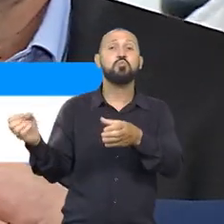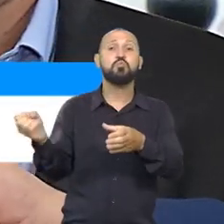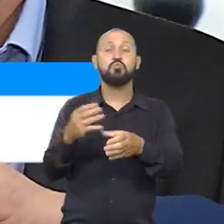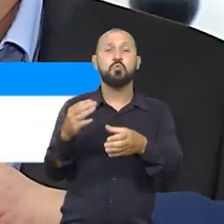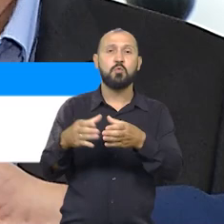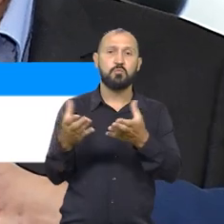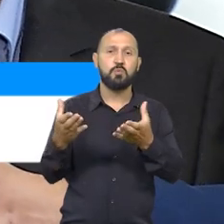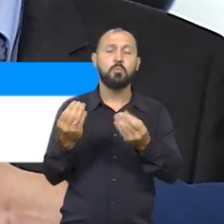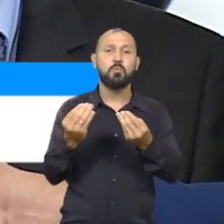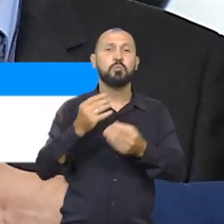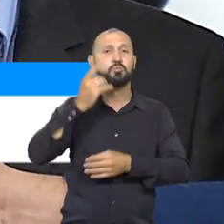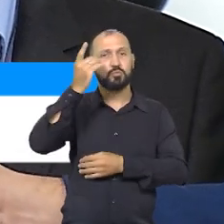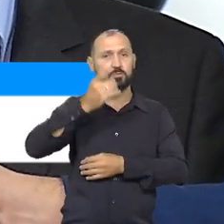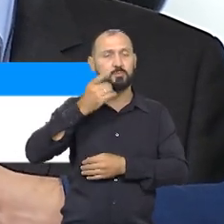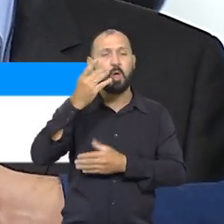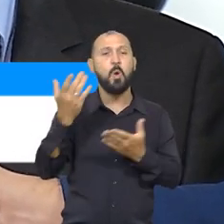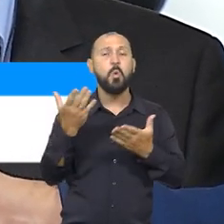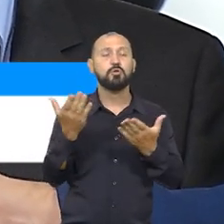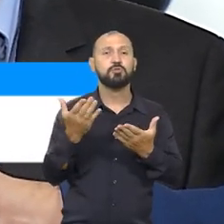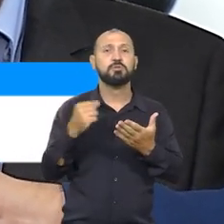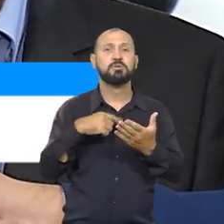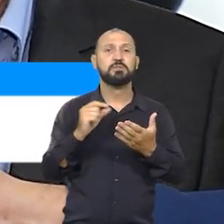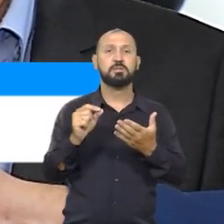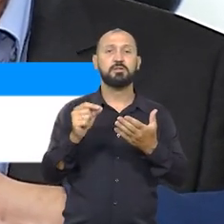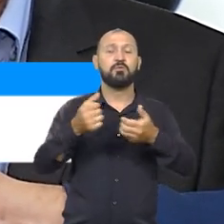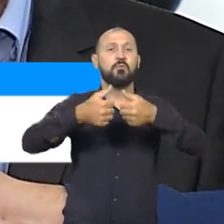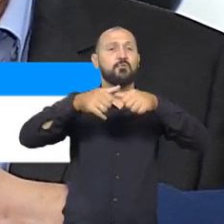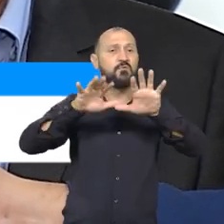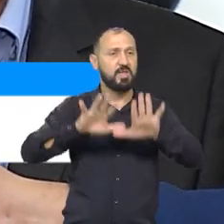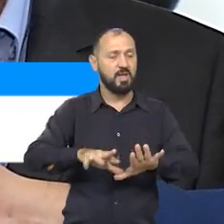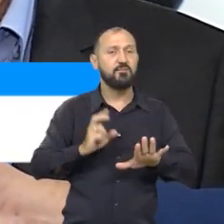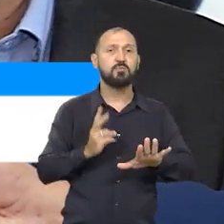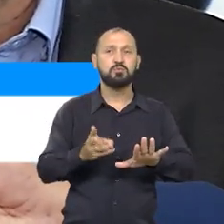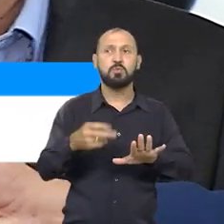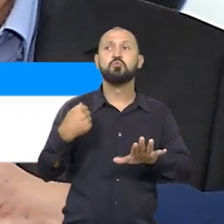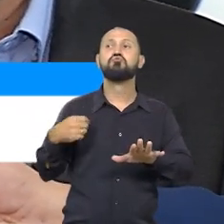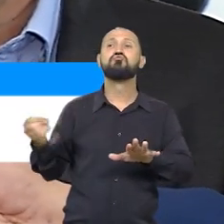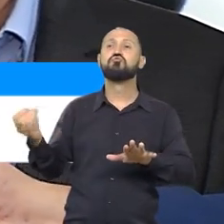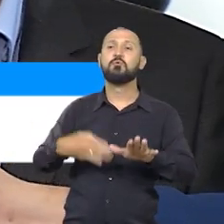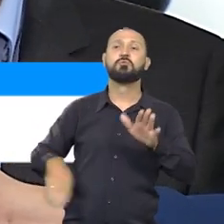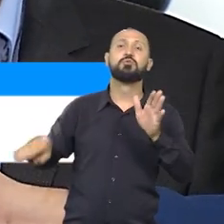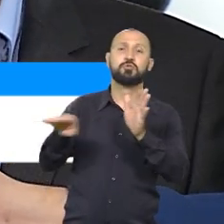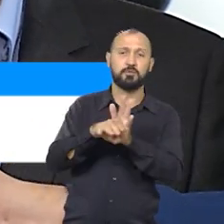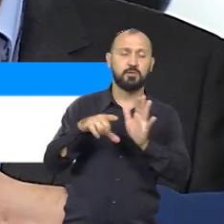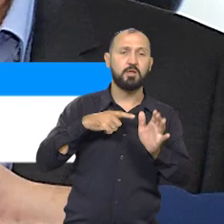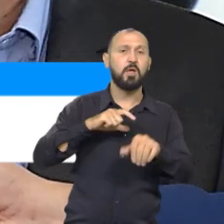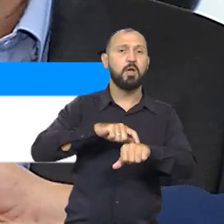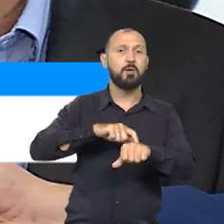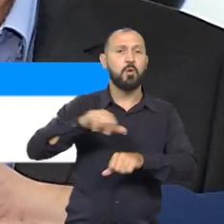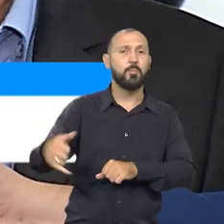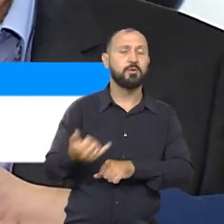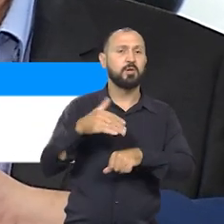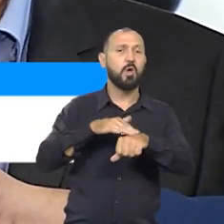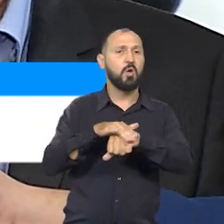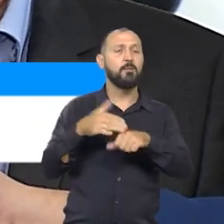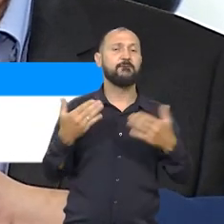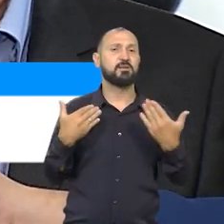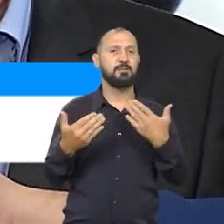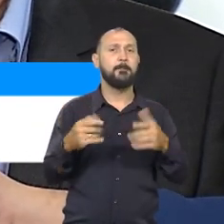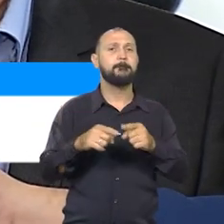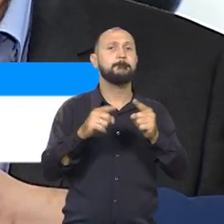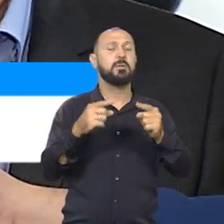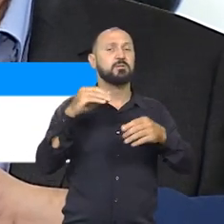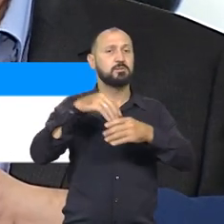muito dos parlamentares hoje dos deputados ficarão na casa os que chegaram ter uma oportunidade da gente conversar mas